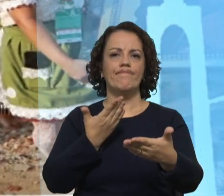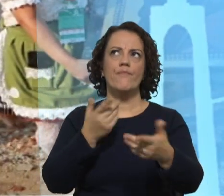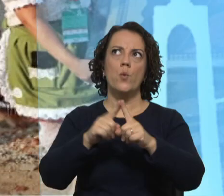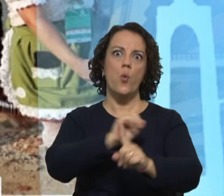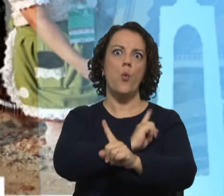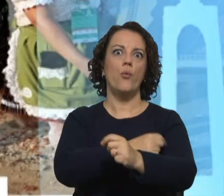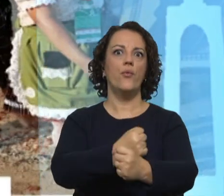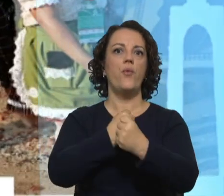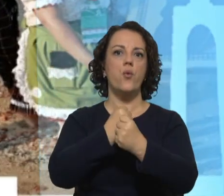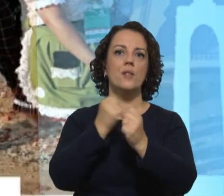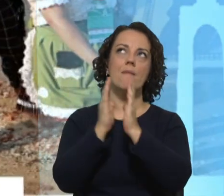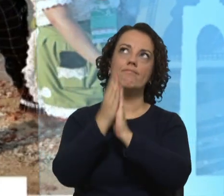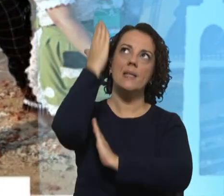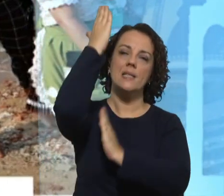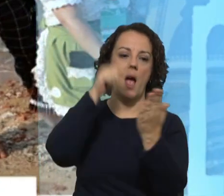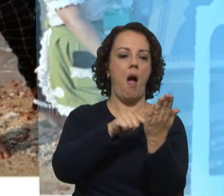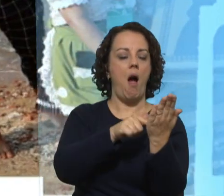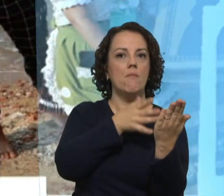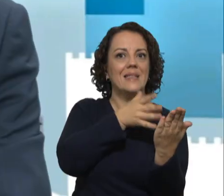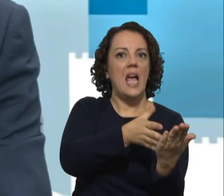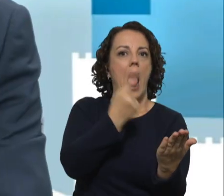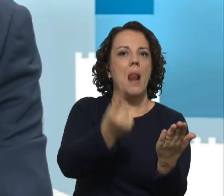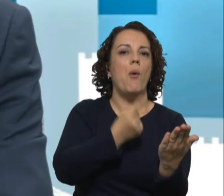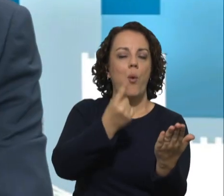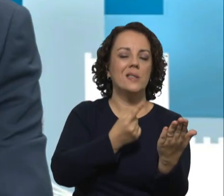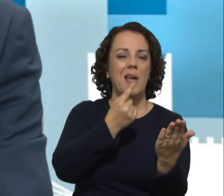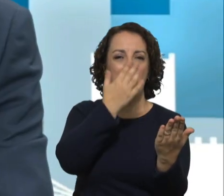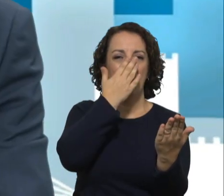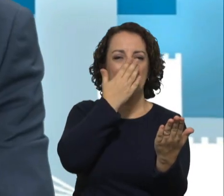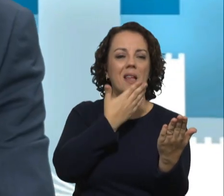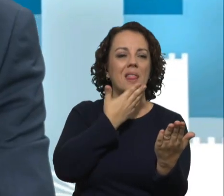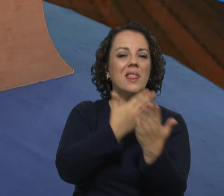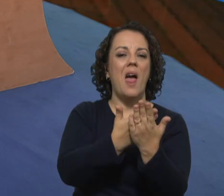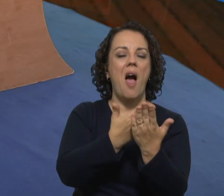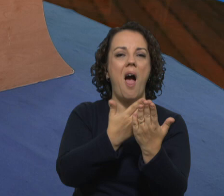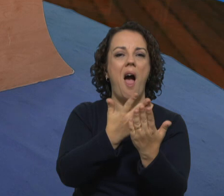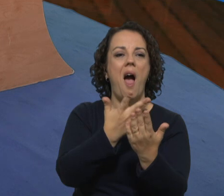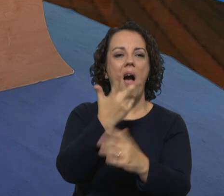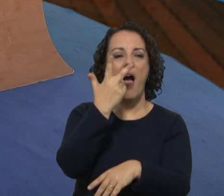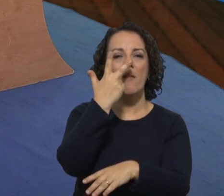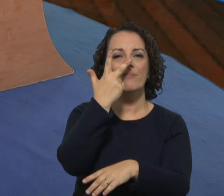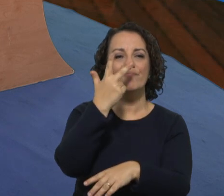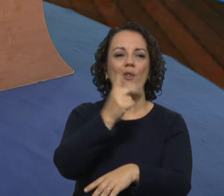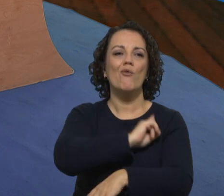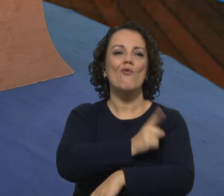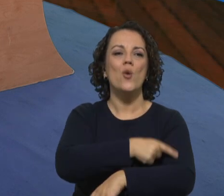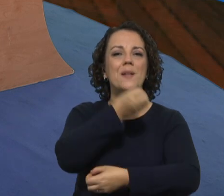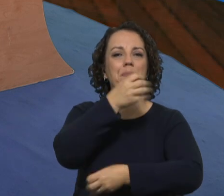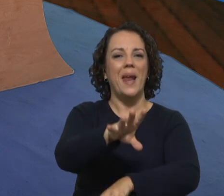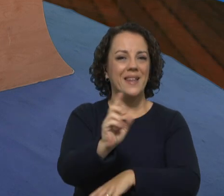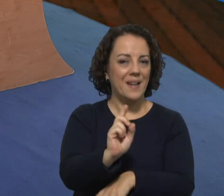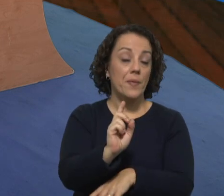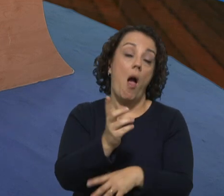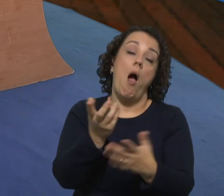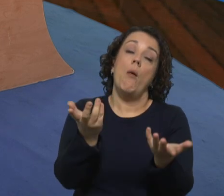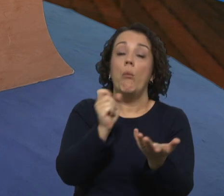ali presente, não é? Às vezes parece que pode diluir ou retirar força a essa dimensão. Eu creio que pode haver esse risco,